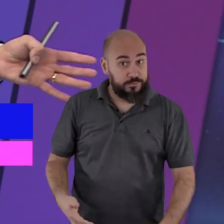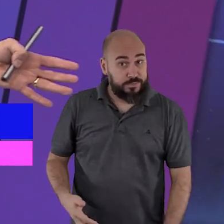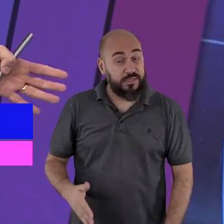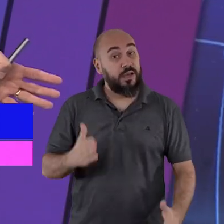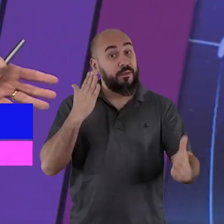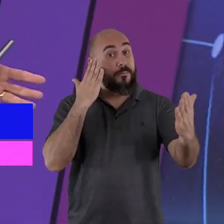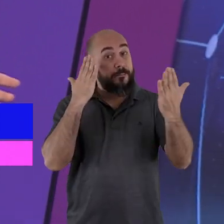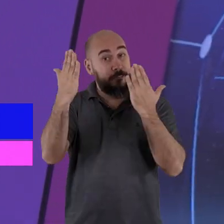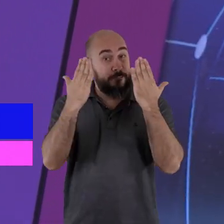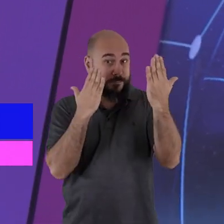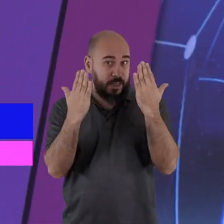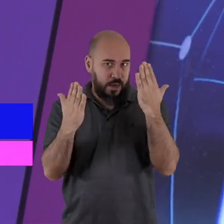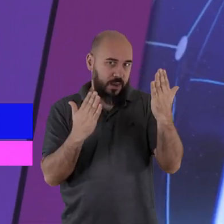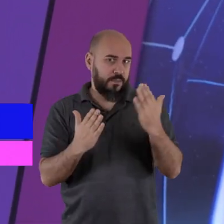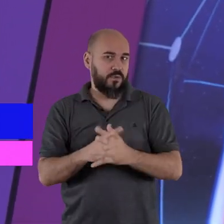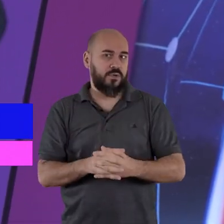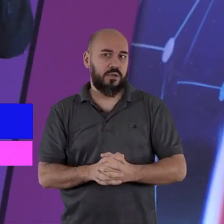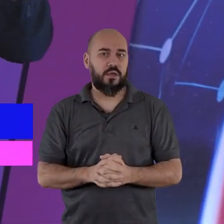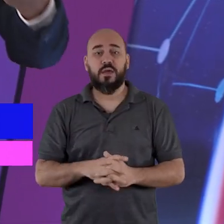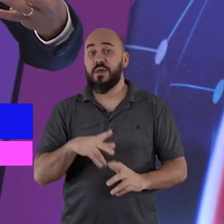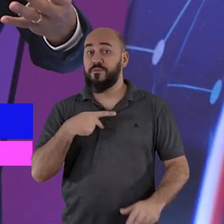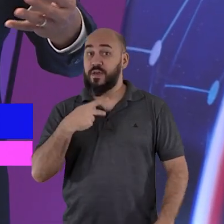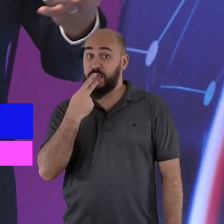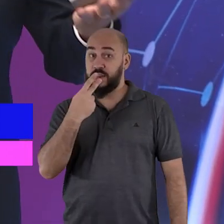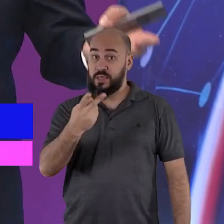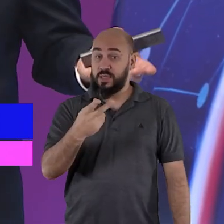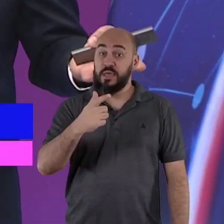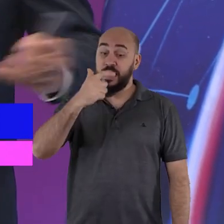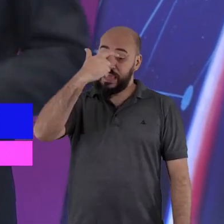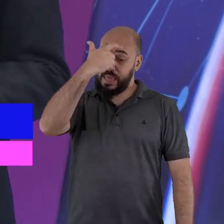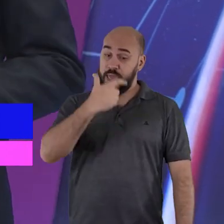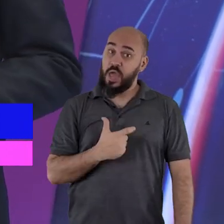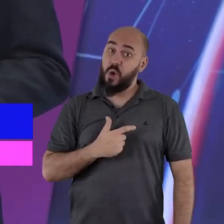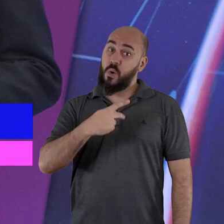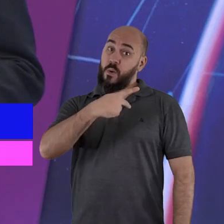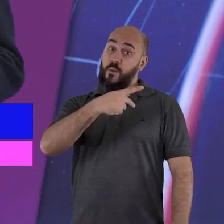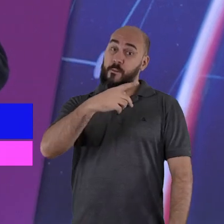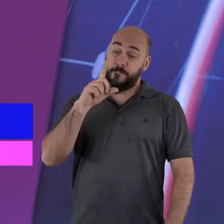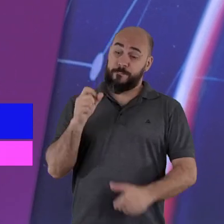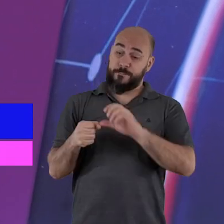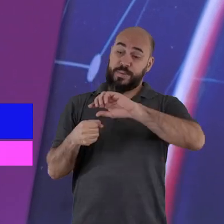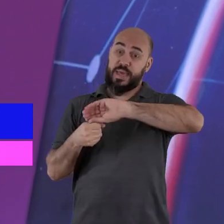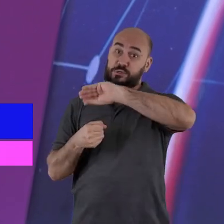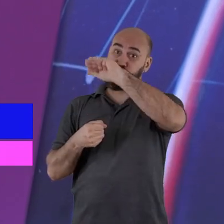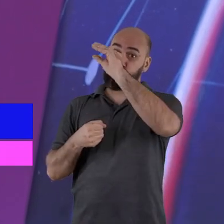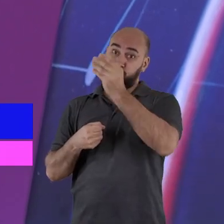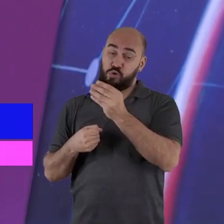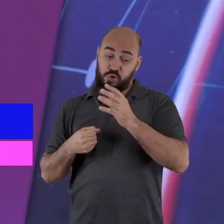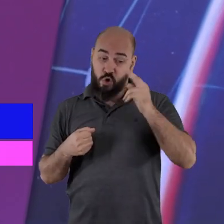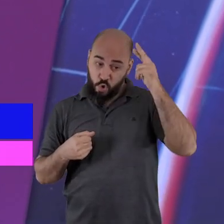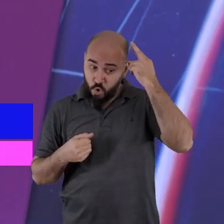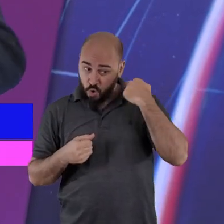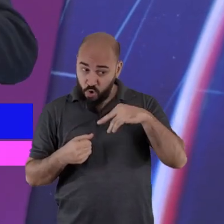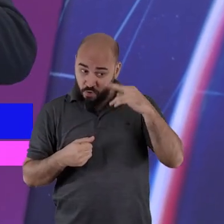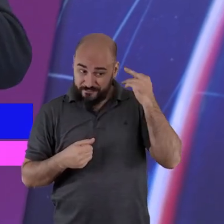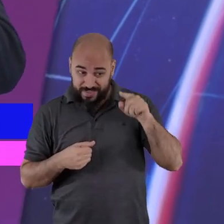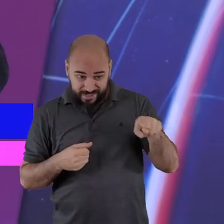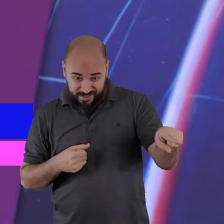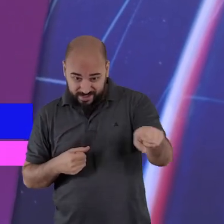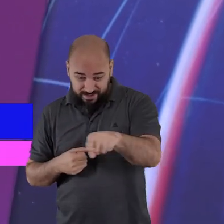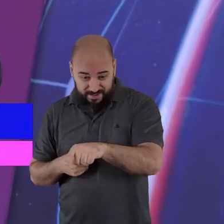povo, dizendo que ele é o pastor das suas ovelhas. E algo que as